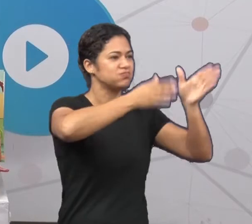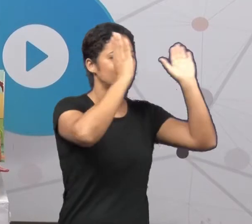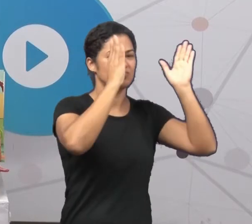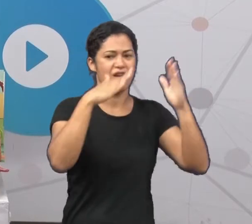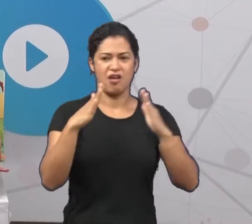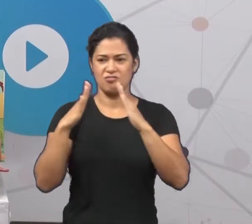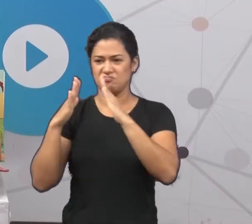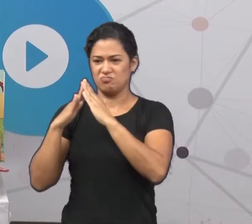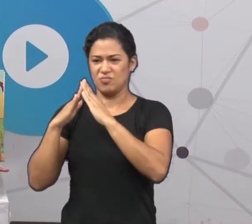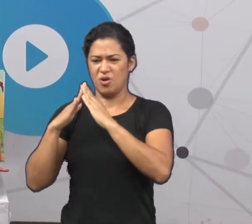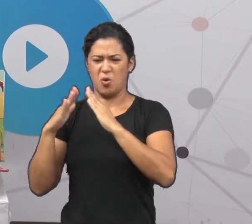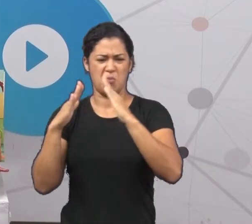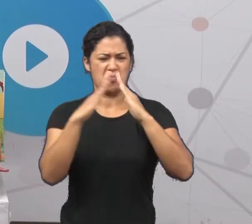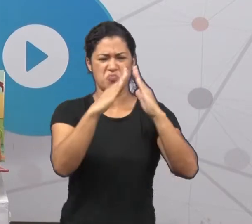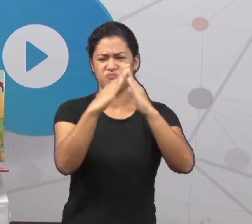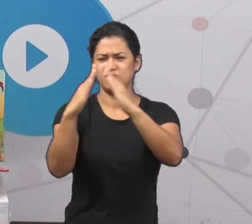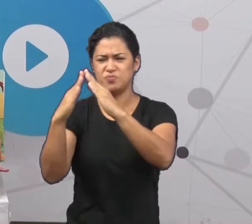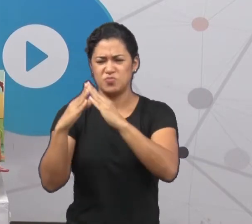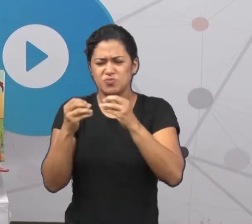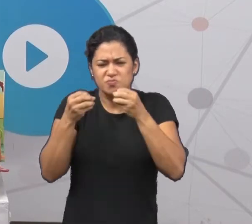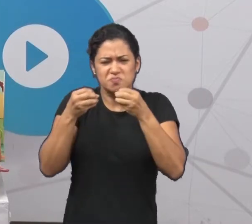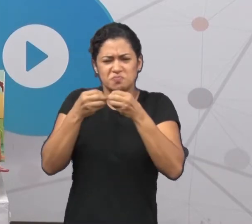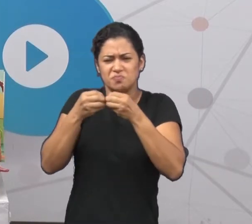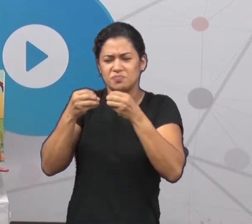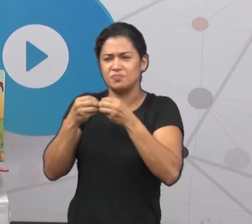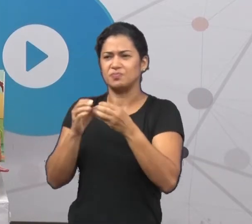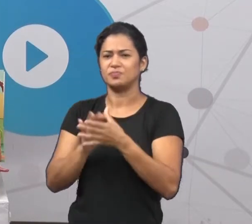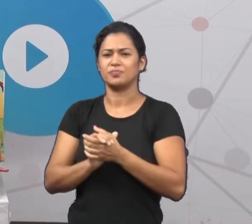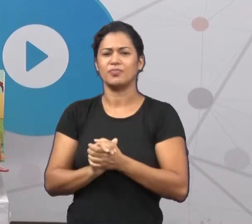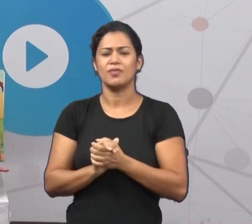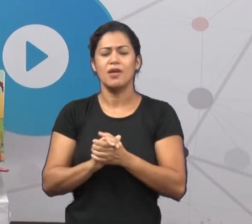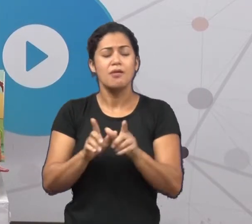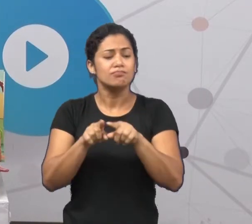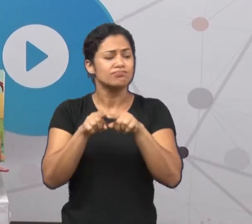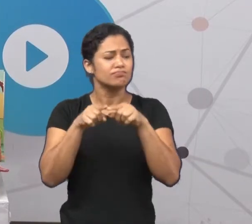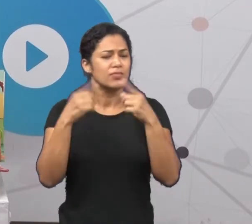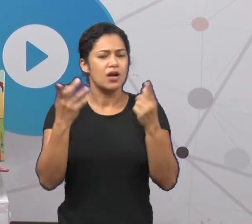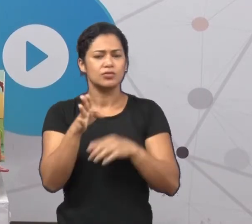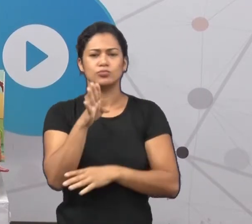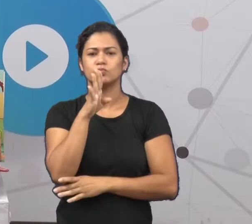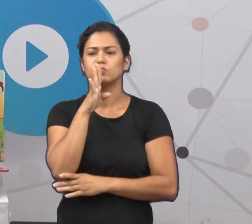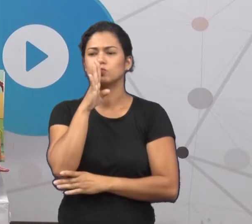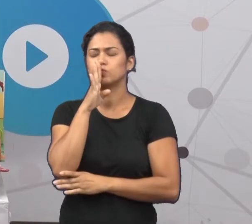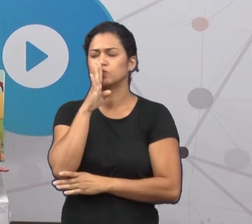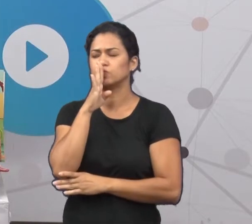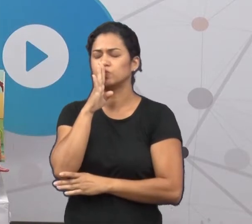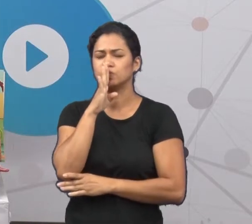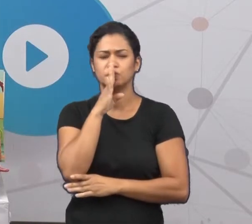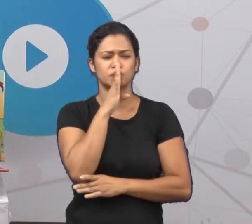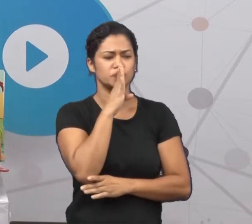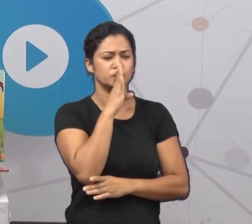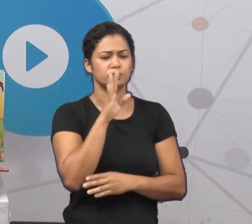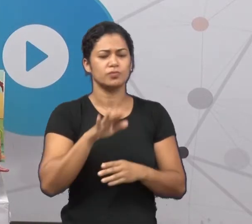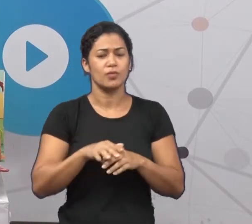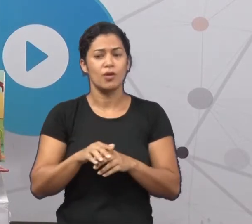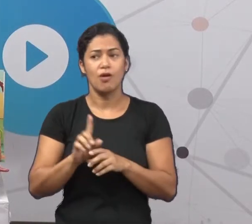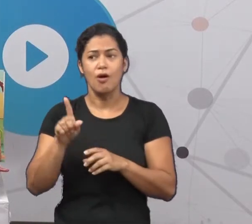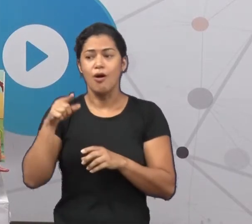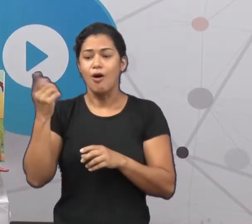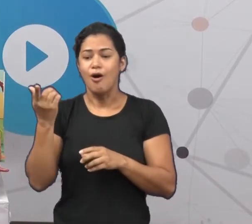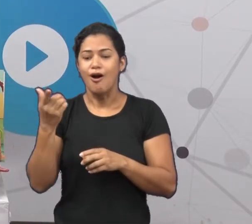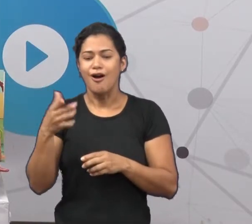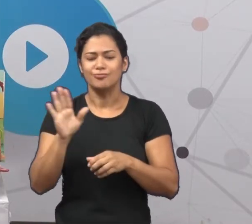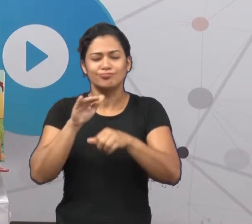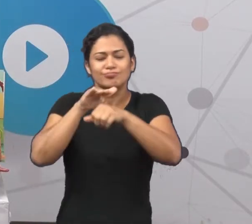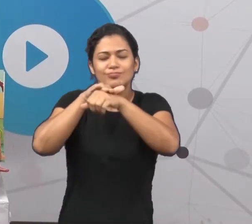as casas eram todas bem juntinhas. Mas ele ficou calado, não falou nada. Logo chegou a